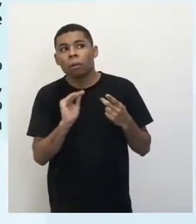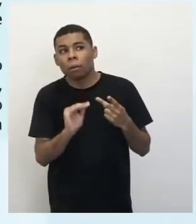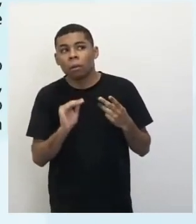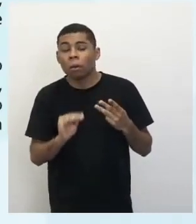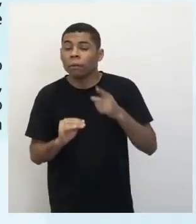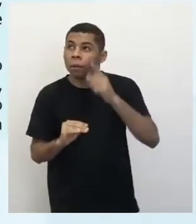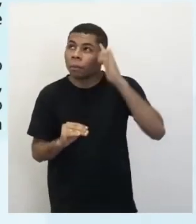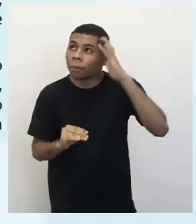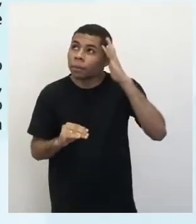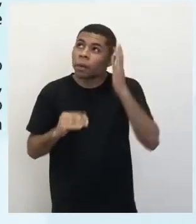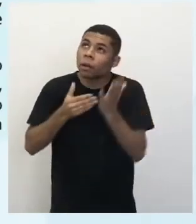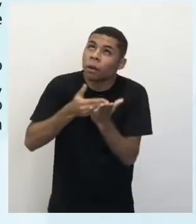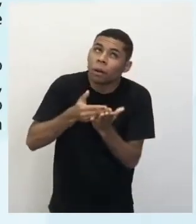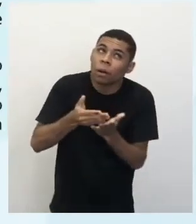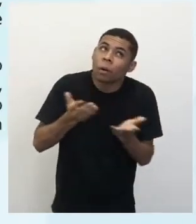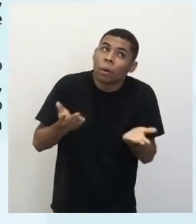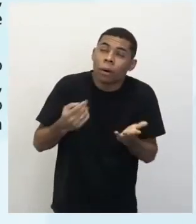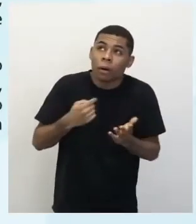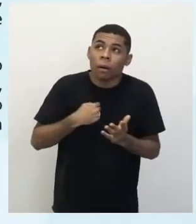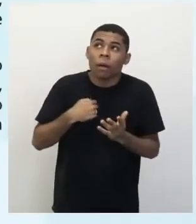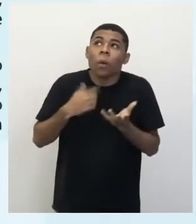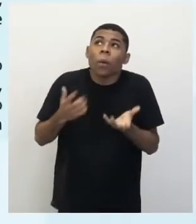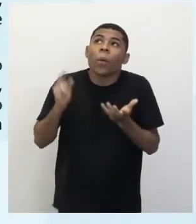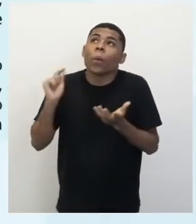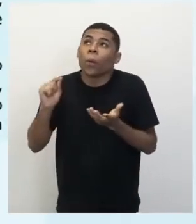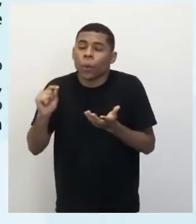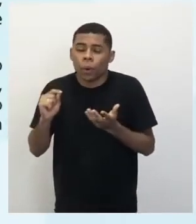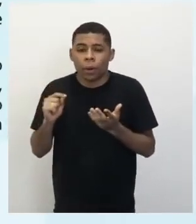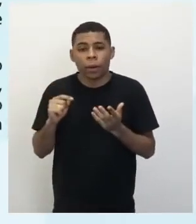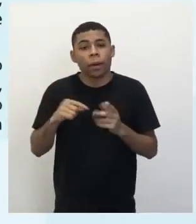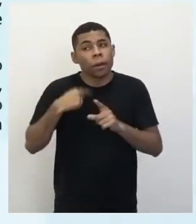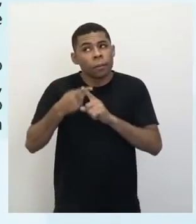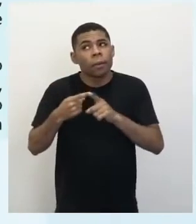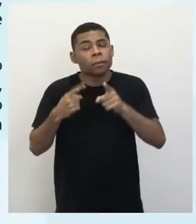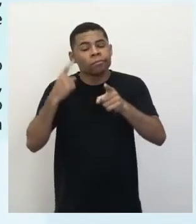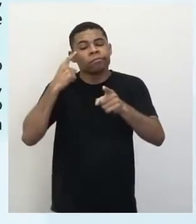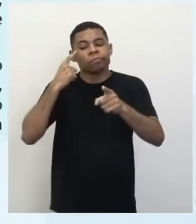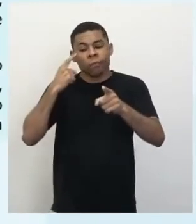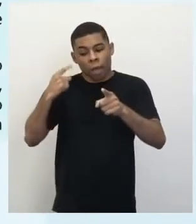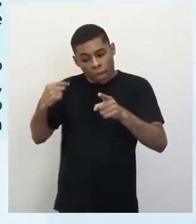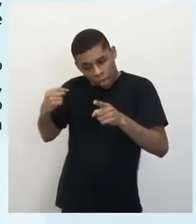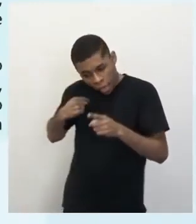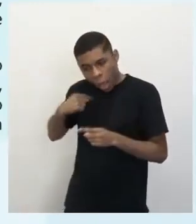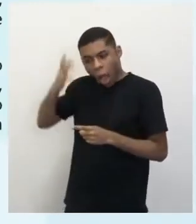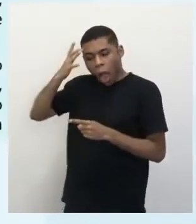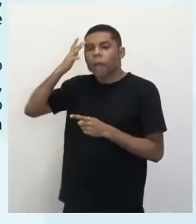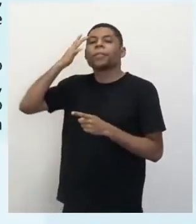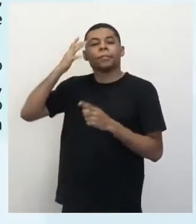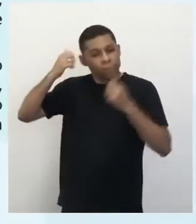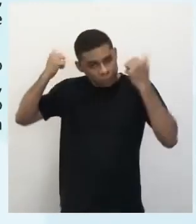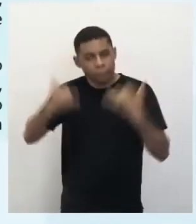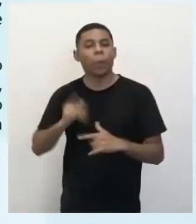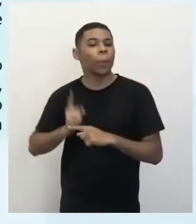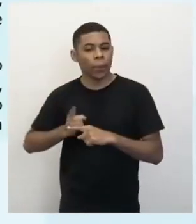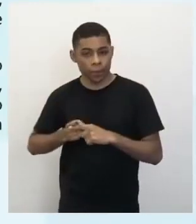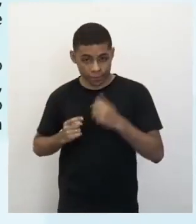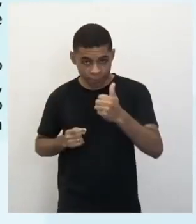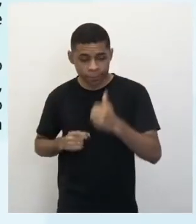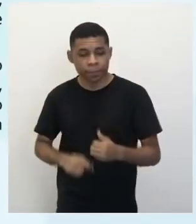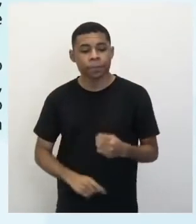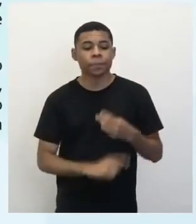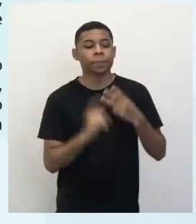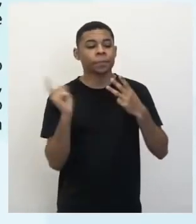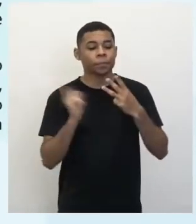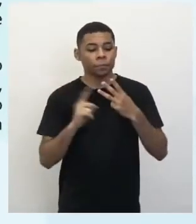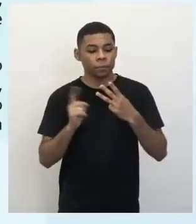numa introdução, qual é o seu ponto de vista, e defende o seu ponto de vista. Por último, pense como dar uma